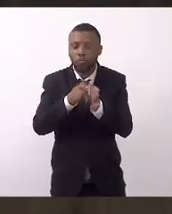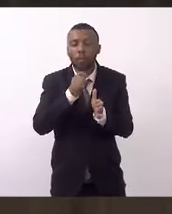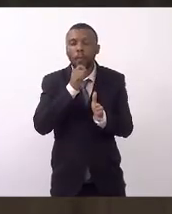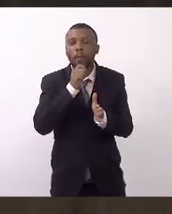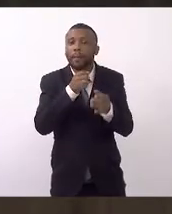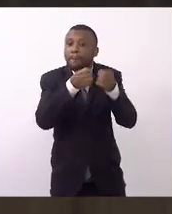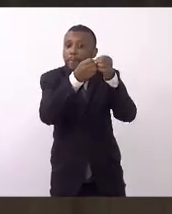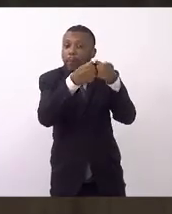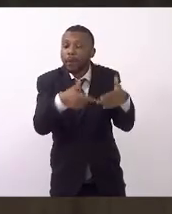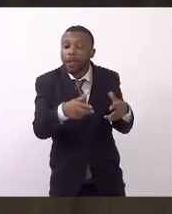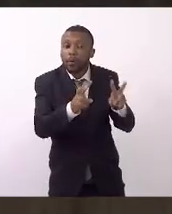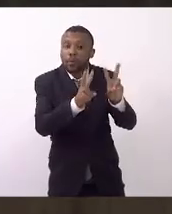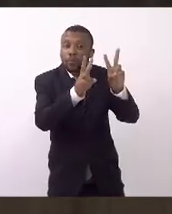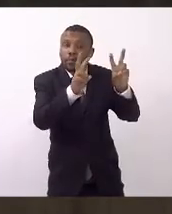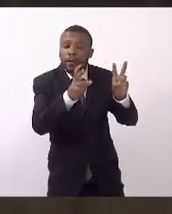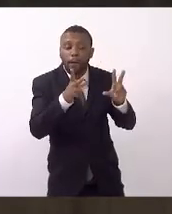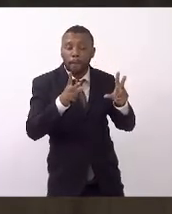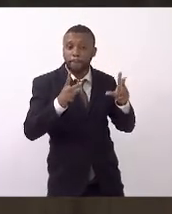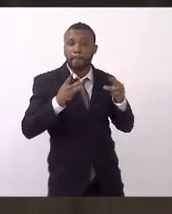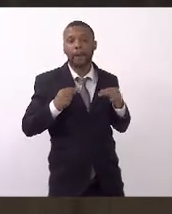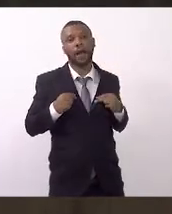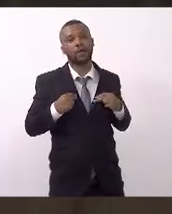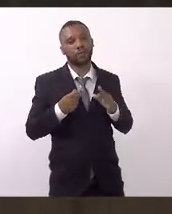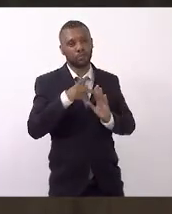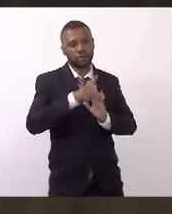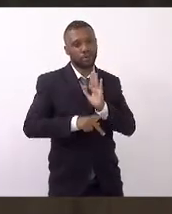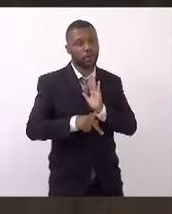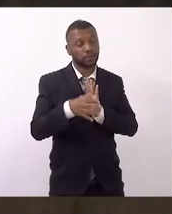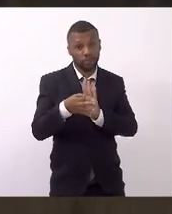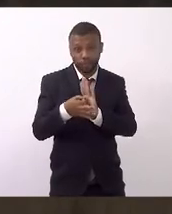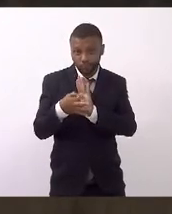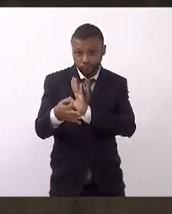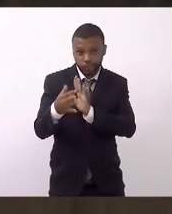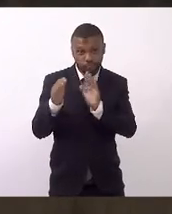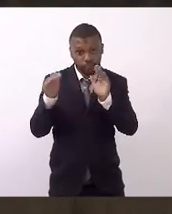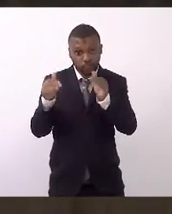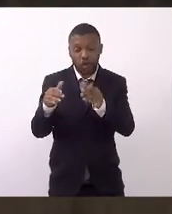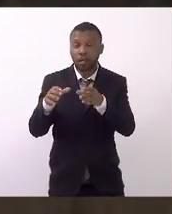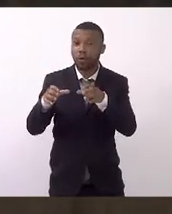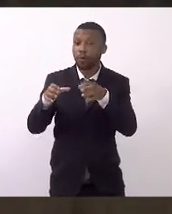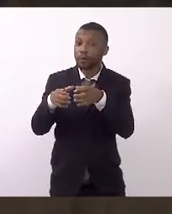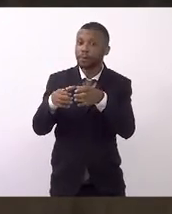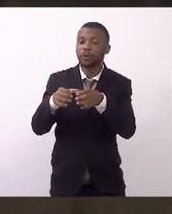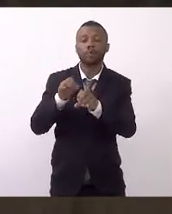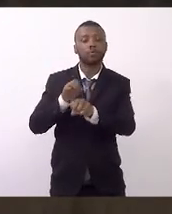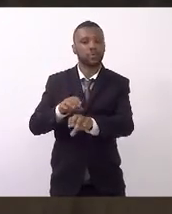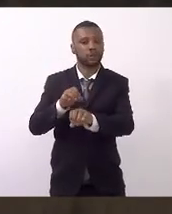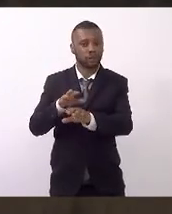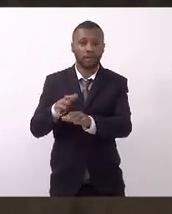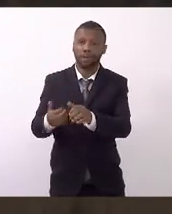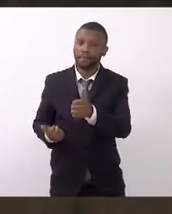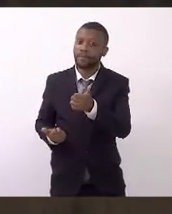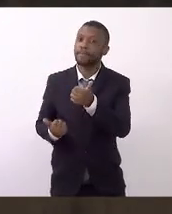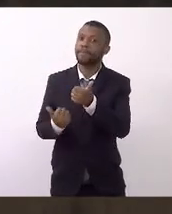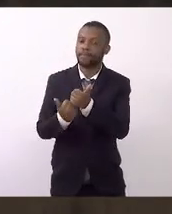com o mérito do projeto, eu vou dar um parecer pela Comissão de Educação favorável com